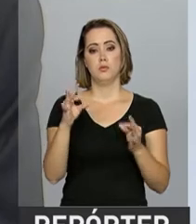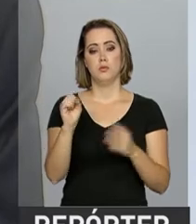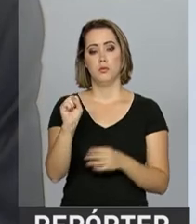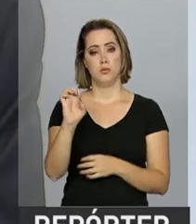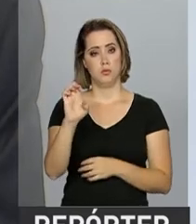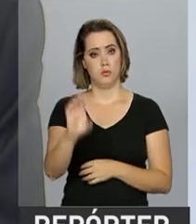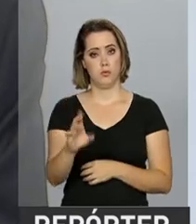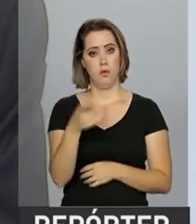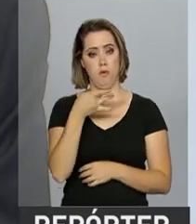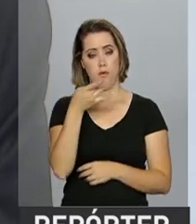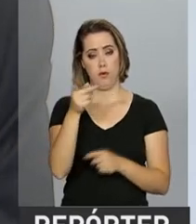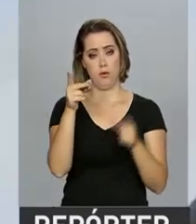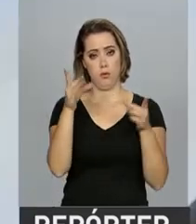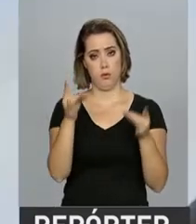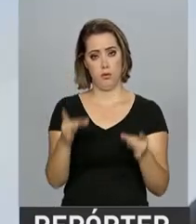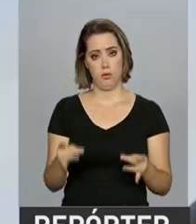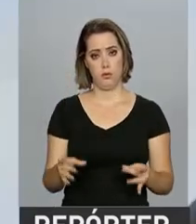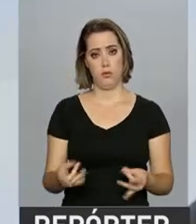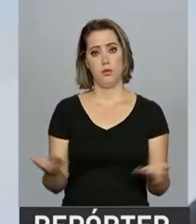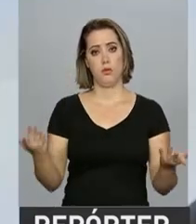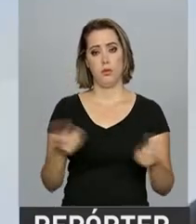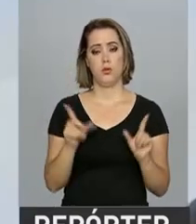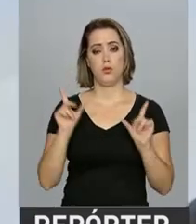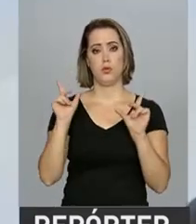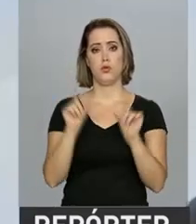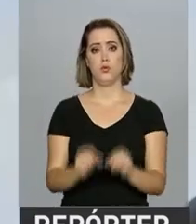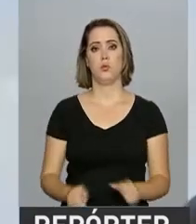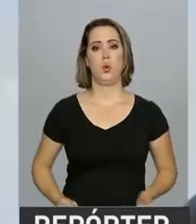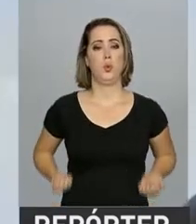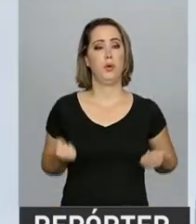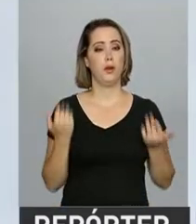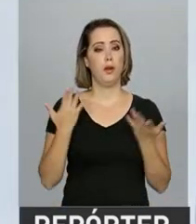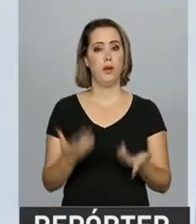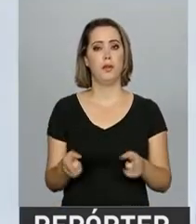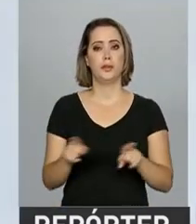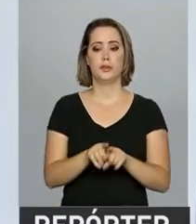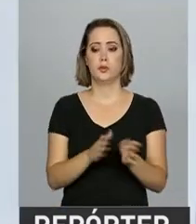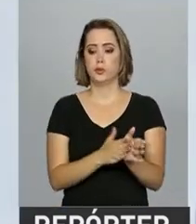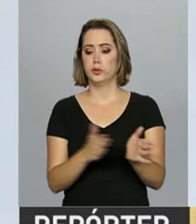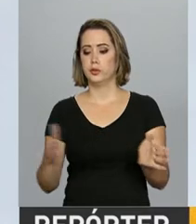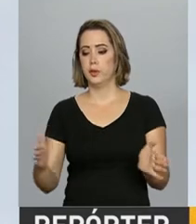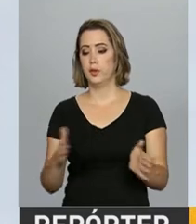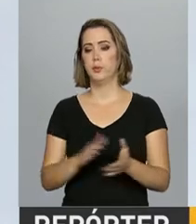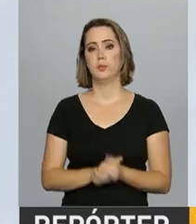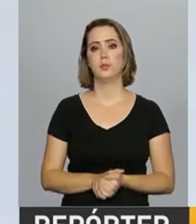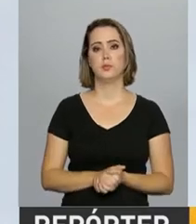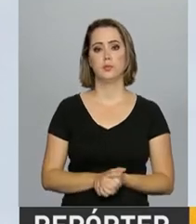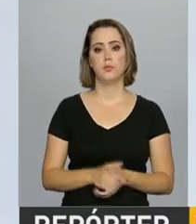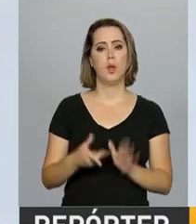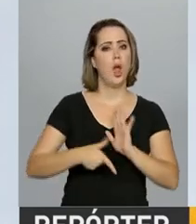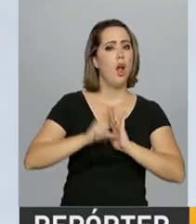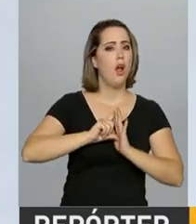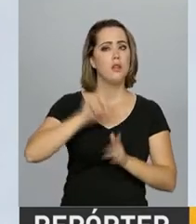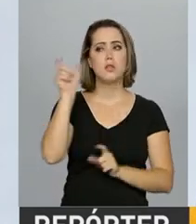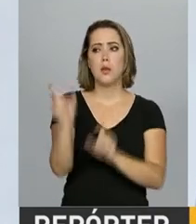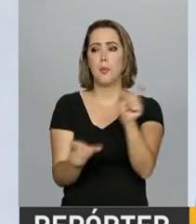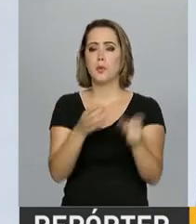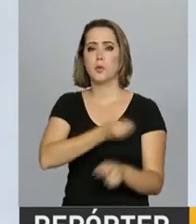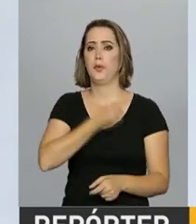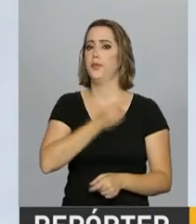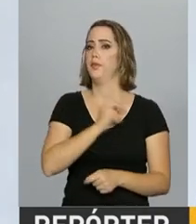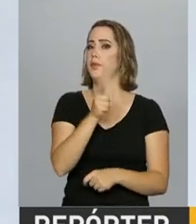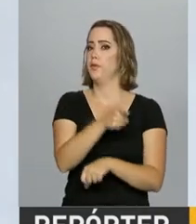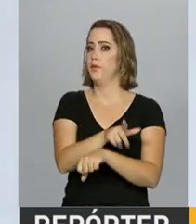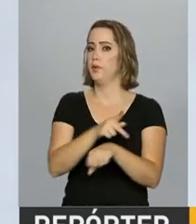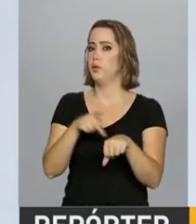Eleitoral destacou que a medida reduz custos e prazos. Antes, o brasileiro expatriado levava cerca de 6 meses